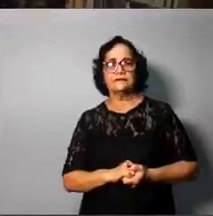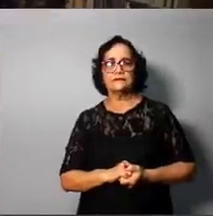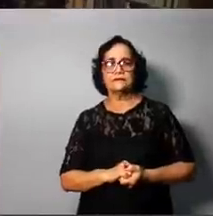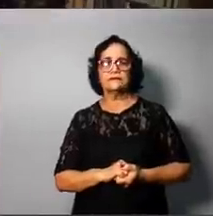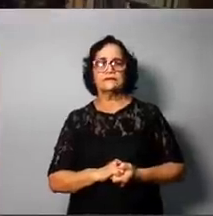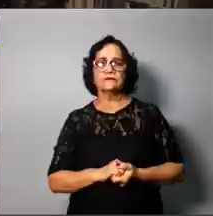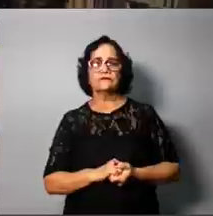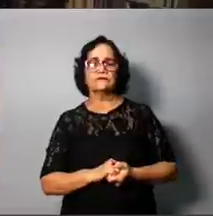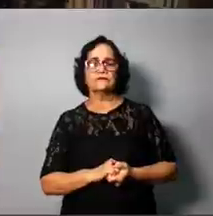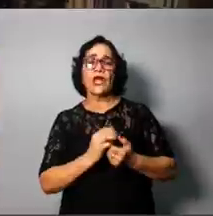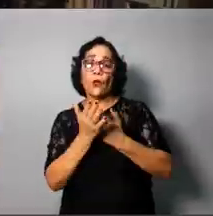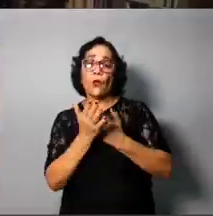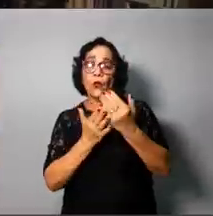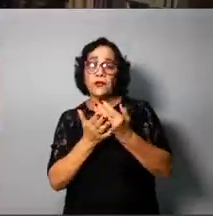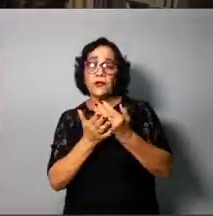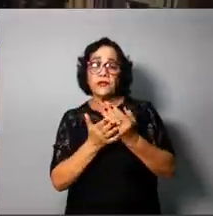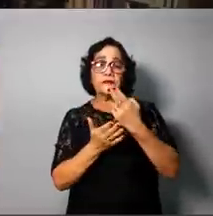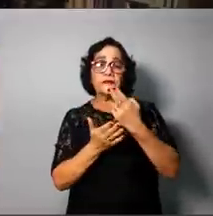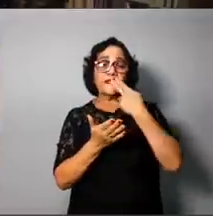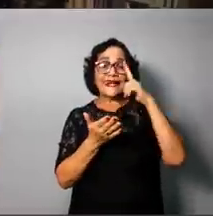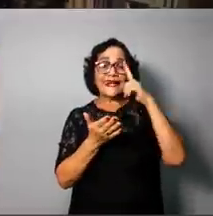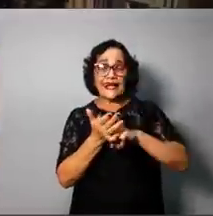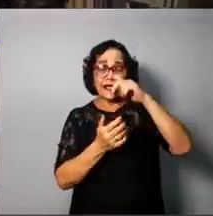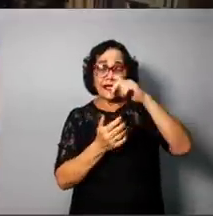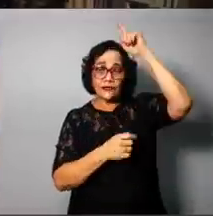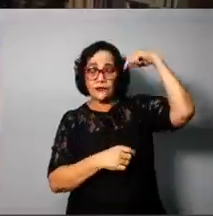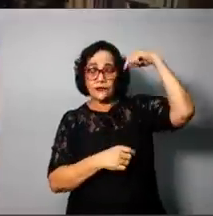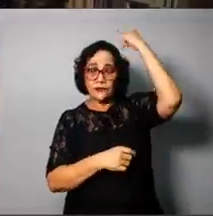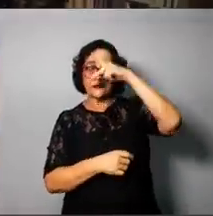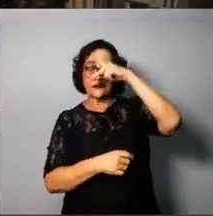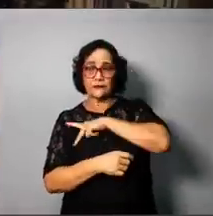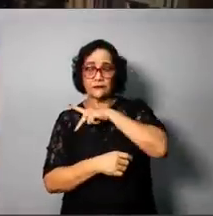Início da carta de São Paulo aos Romanos.